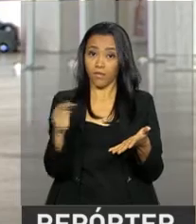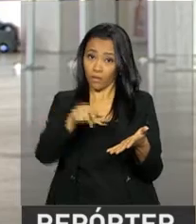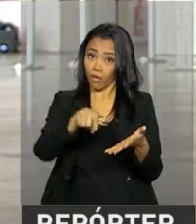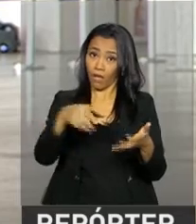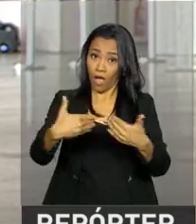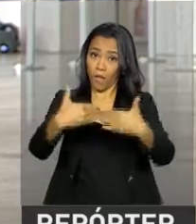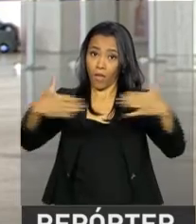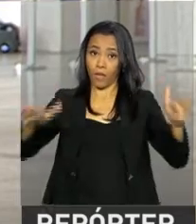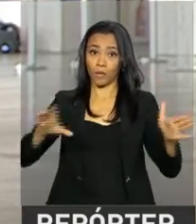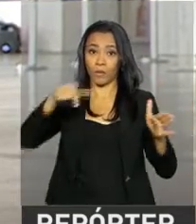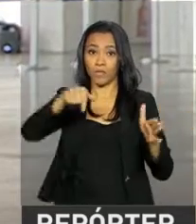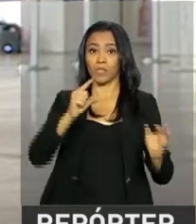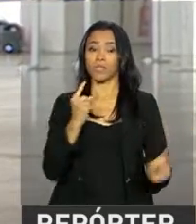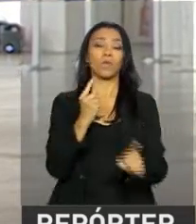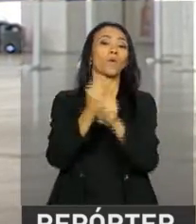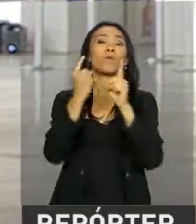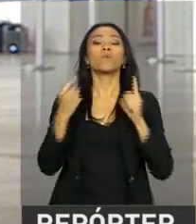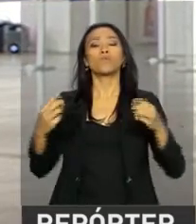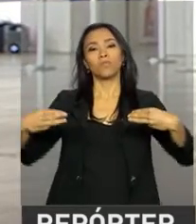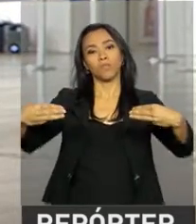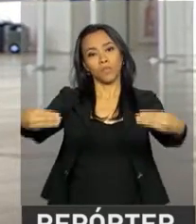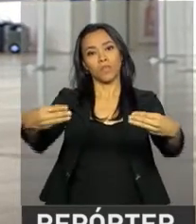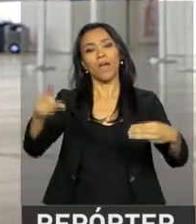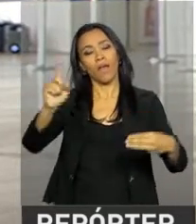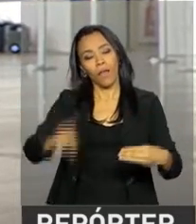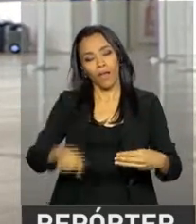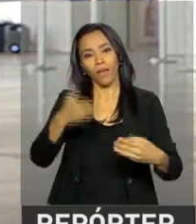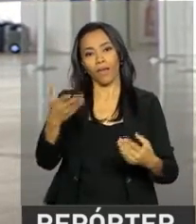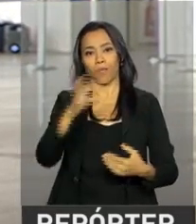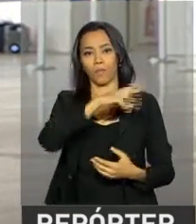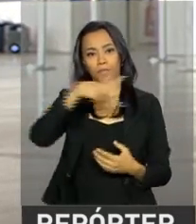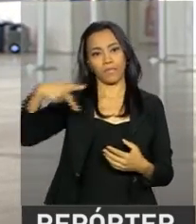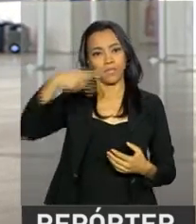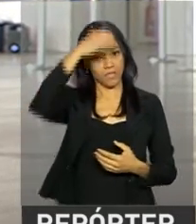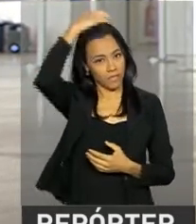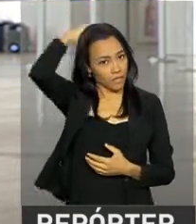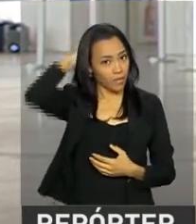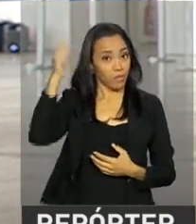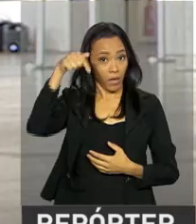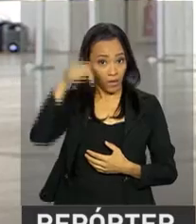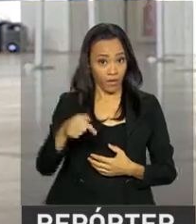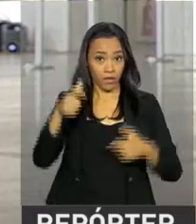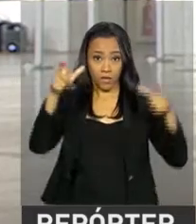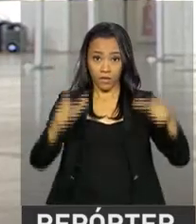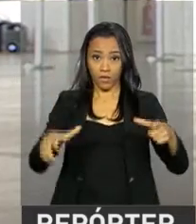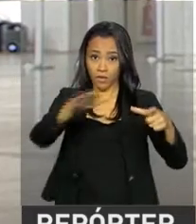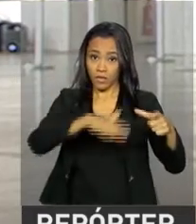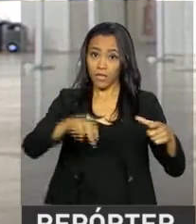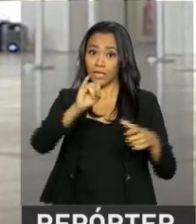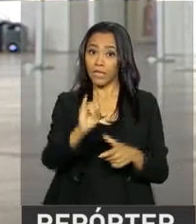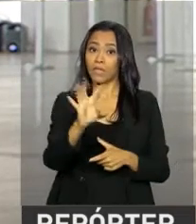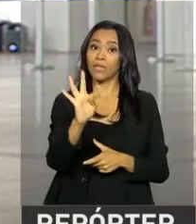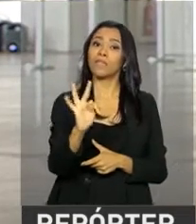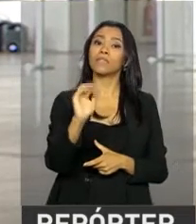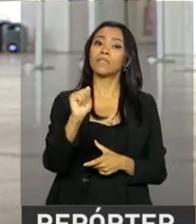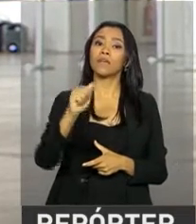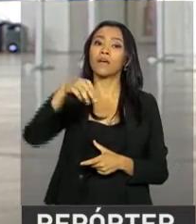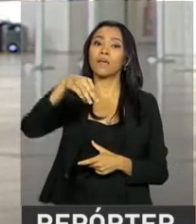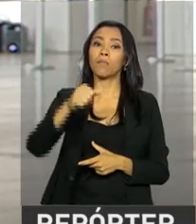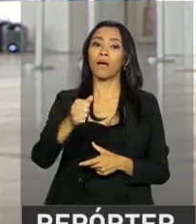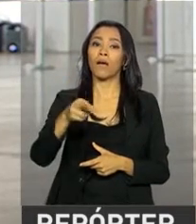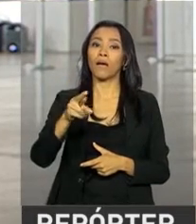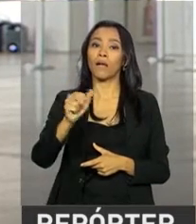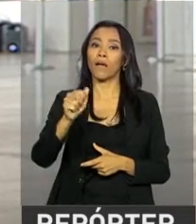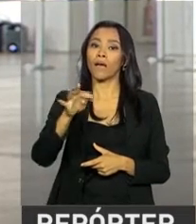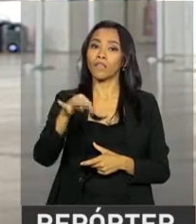desse encontro ministerial vai ser o presidente michel temer aqui no palácio do itamaraty a partir das três horas da tarde